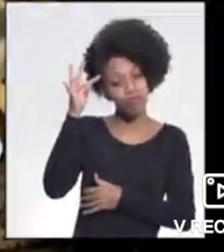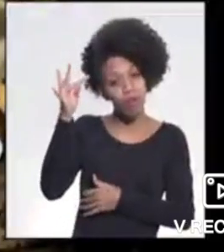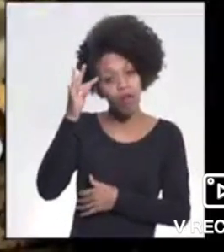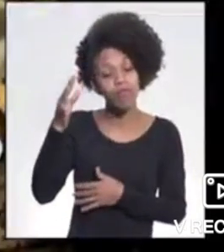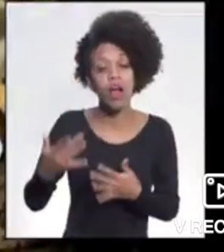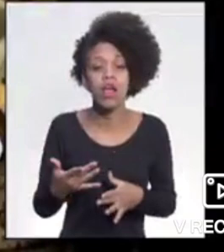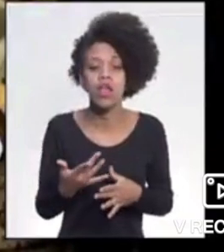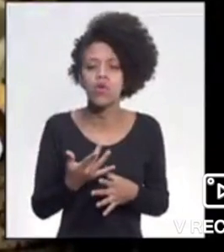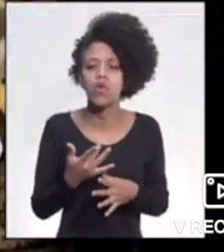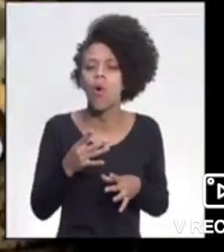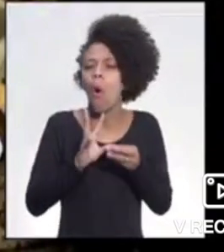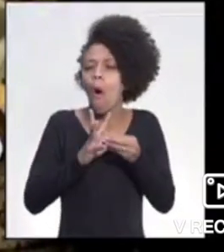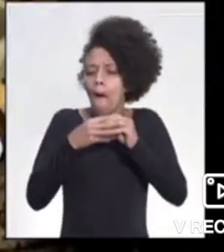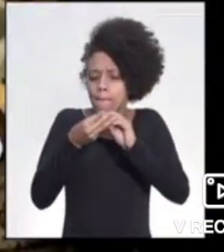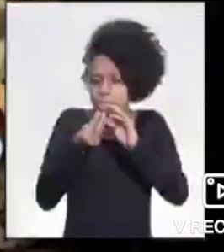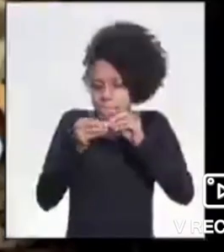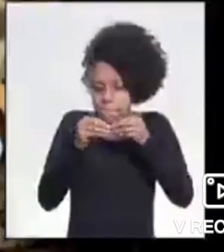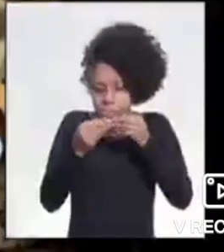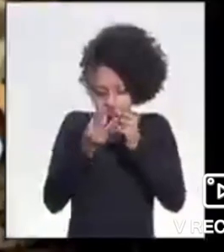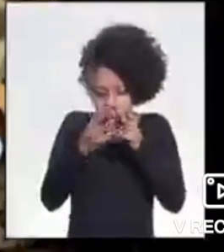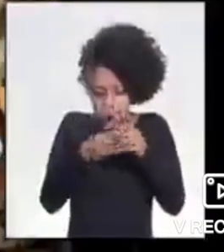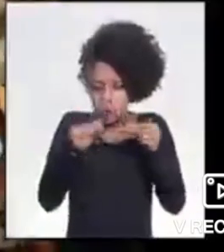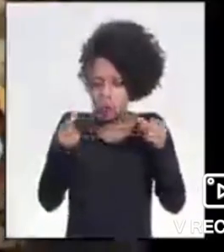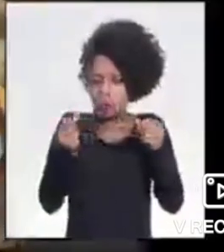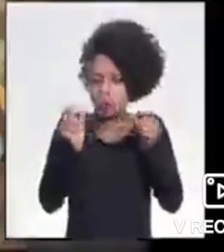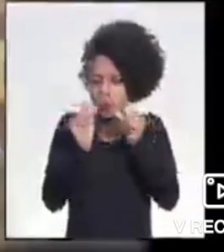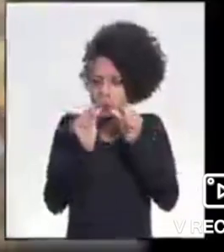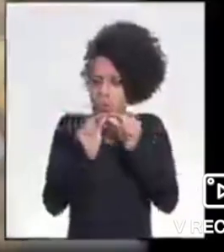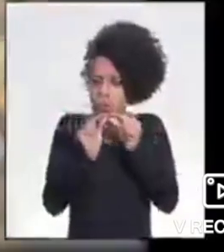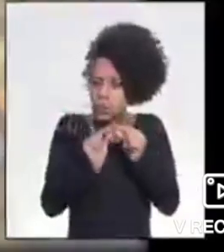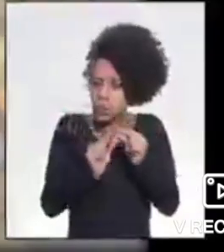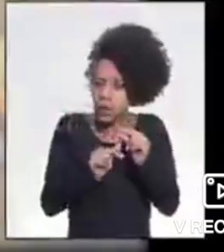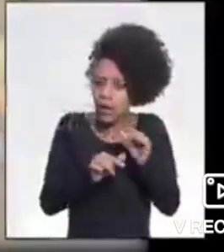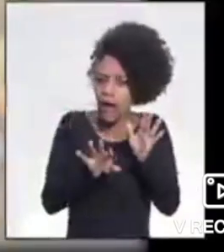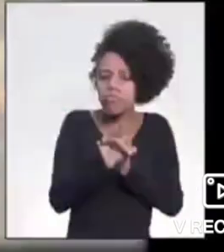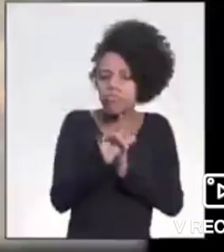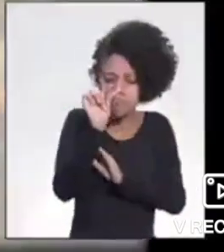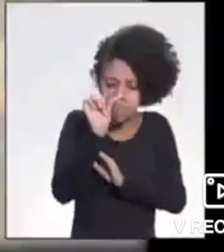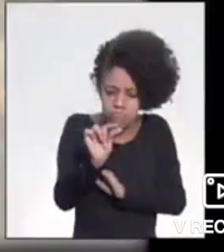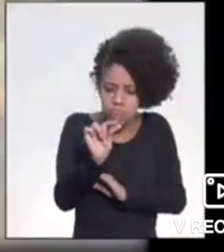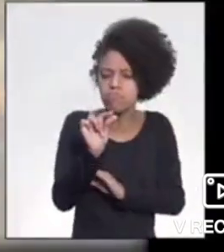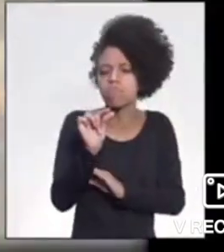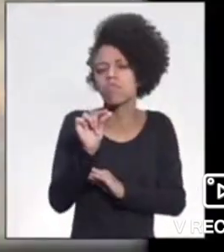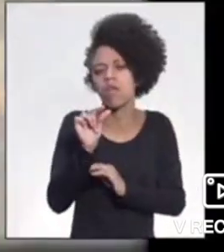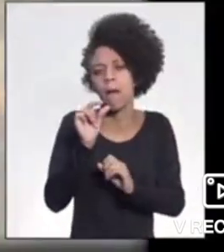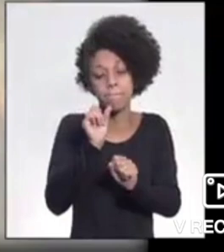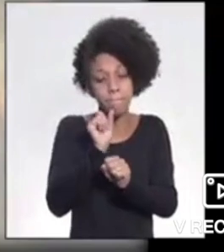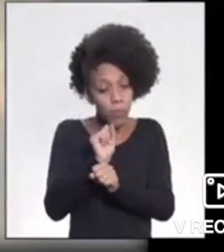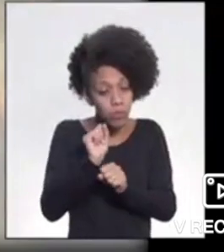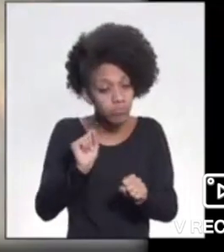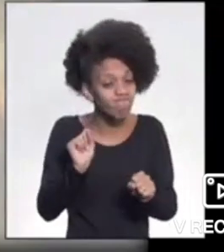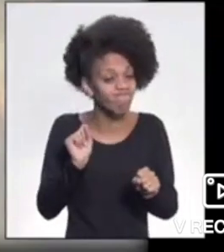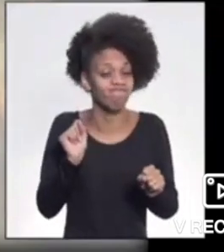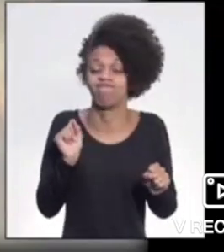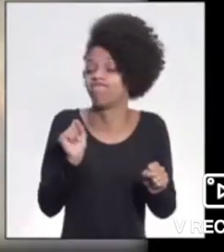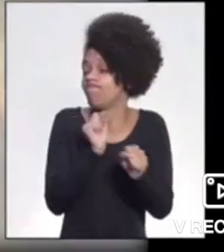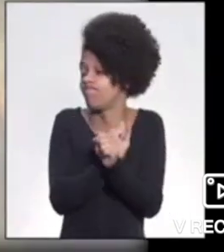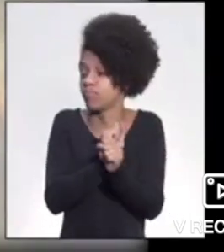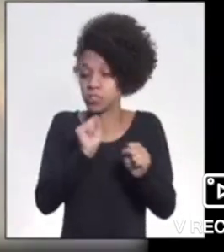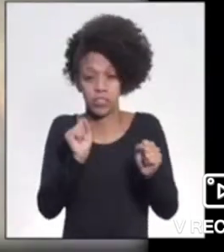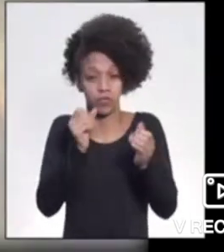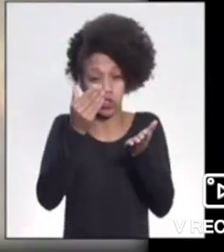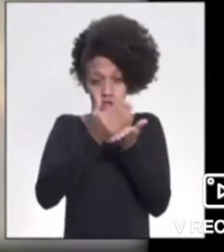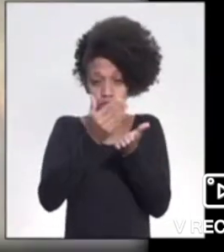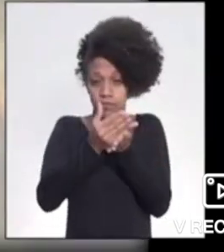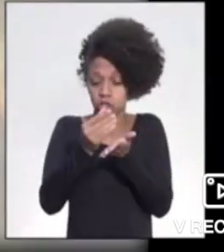o conceito de que a matéria se desintegrava em unidades cada vez menores até chegar à menor unidade possível que não podia mais se dividir. A